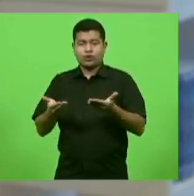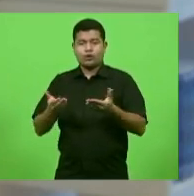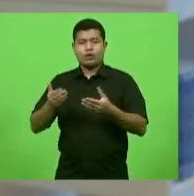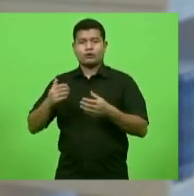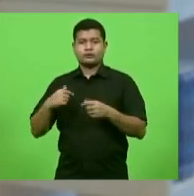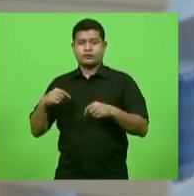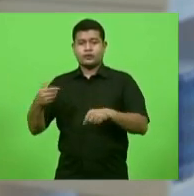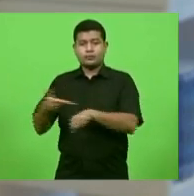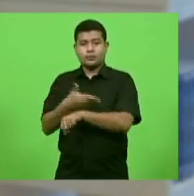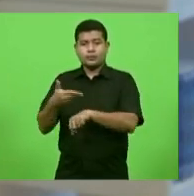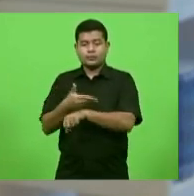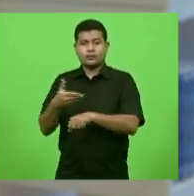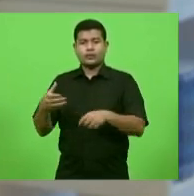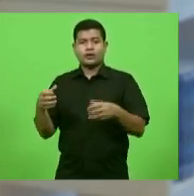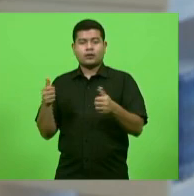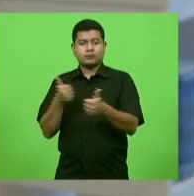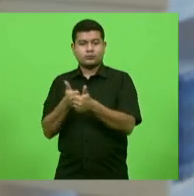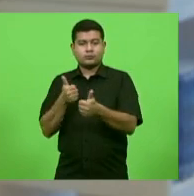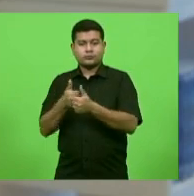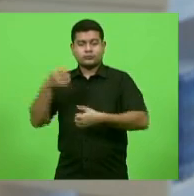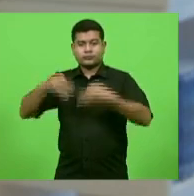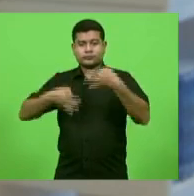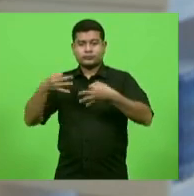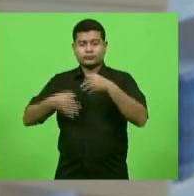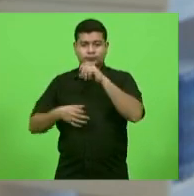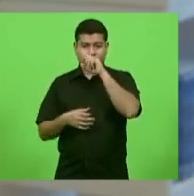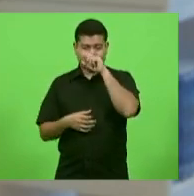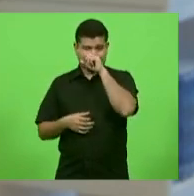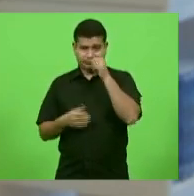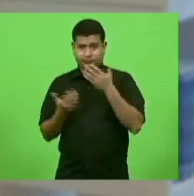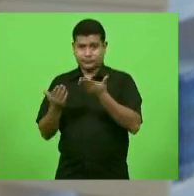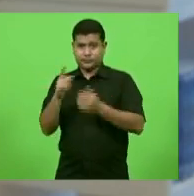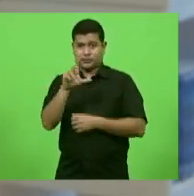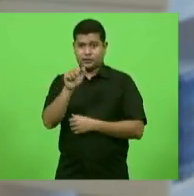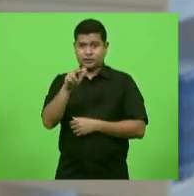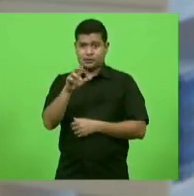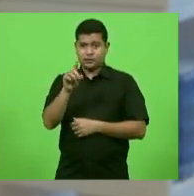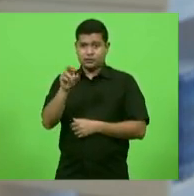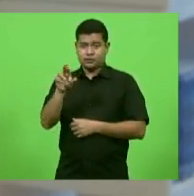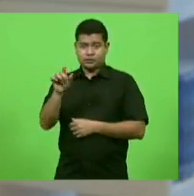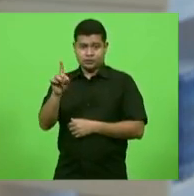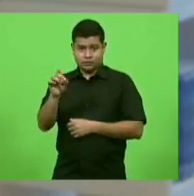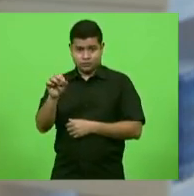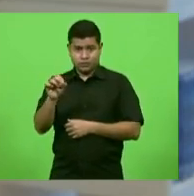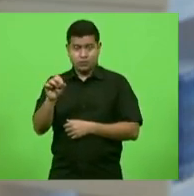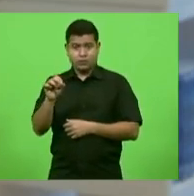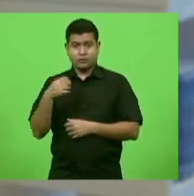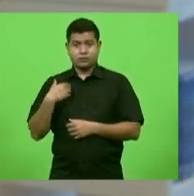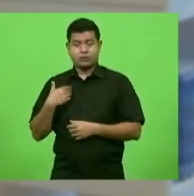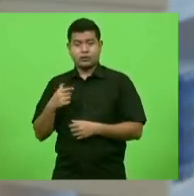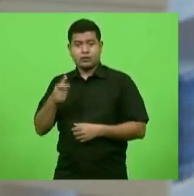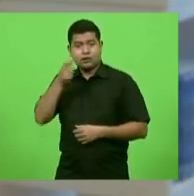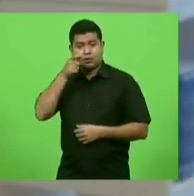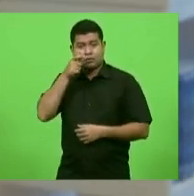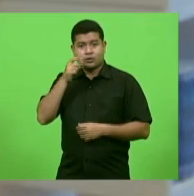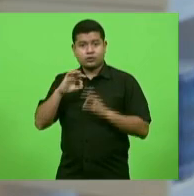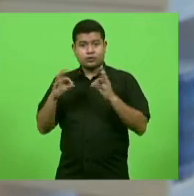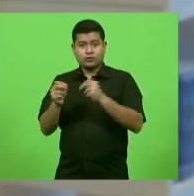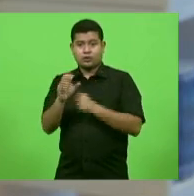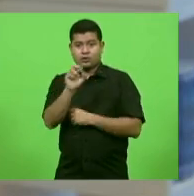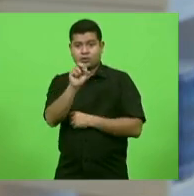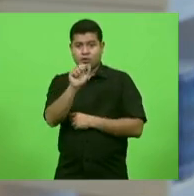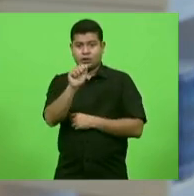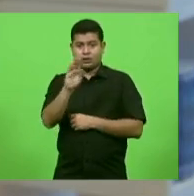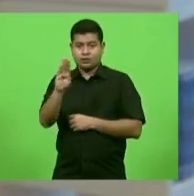cumprimento a acusação na pessoa do advogado Leonardo Bochard, destaco o acompanhamento de todo o processo pela Ordem dos Advogados do Brasil, a quem